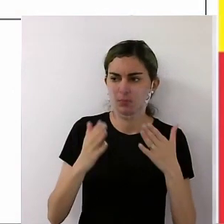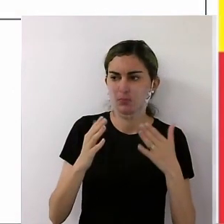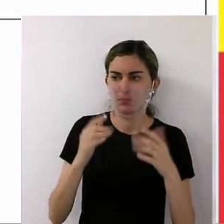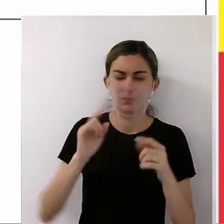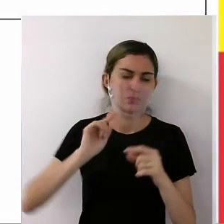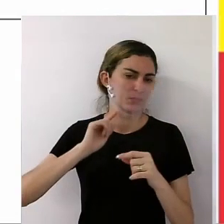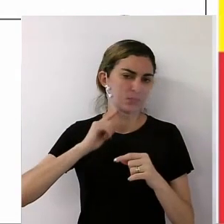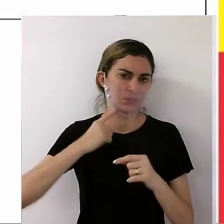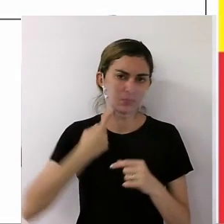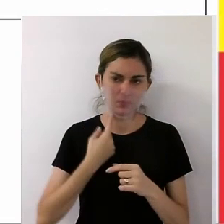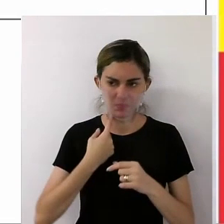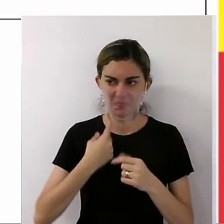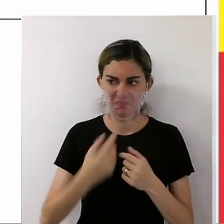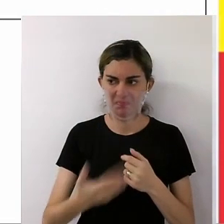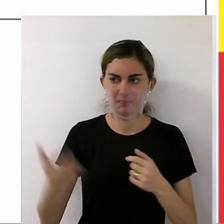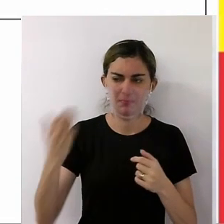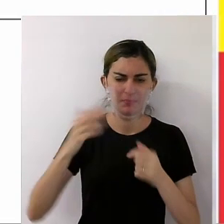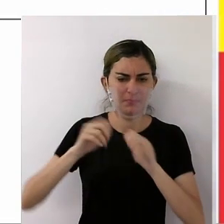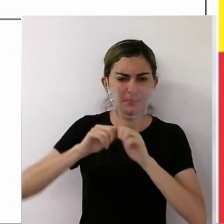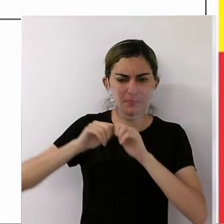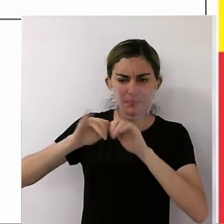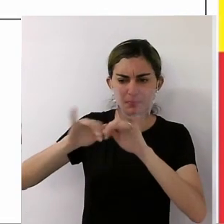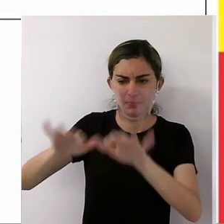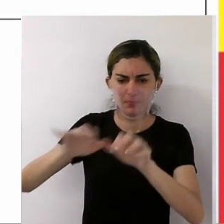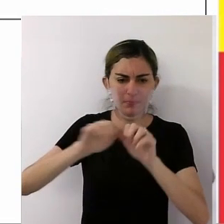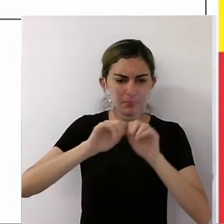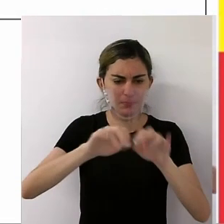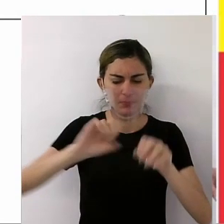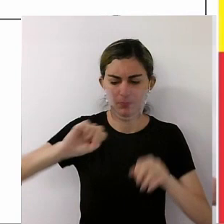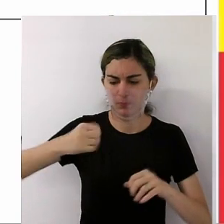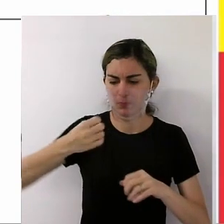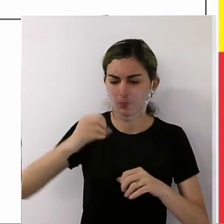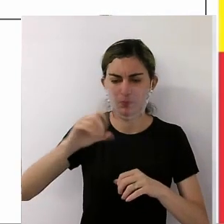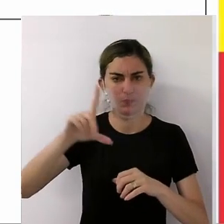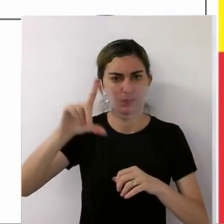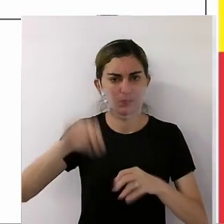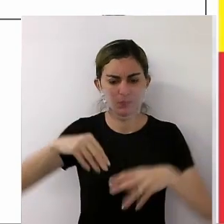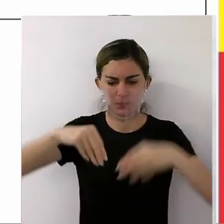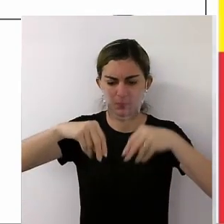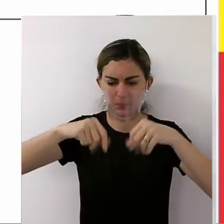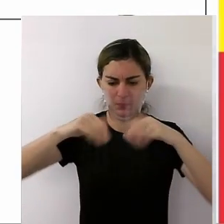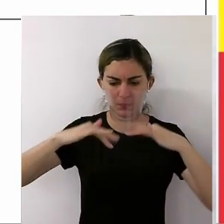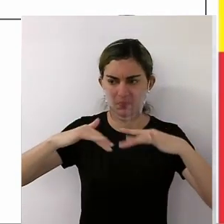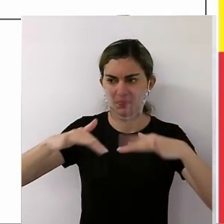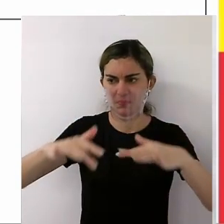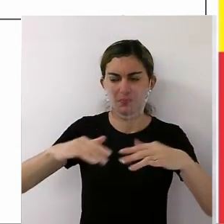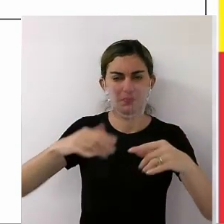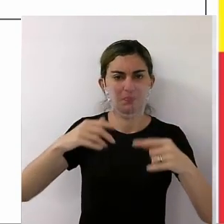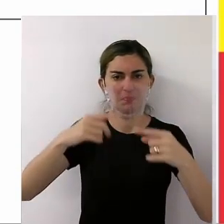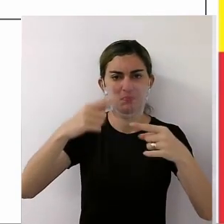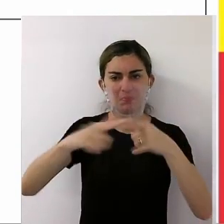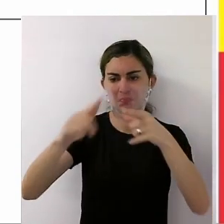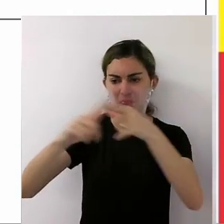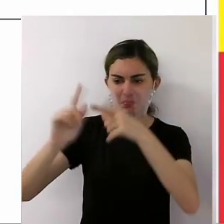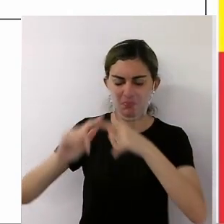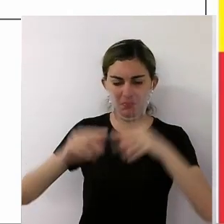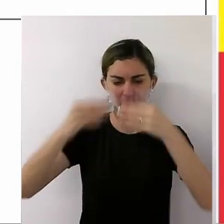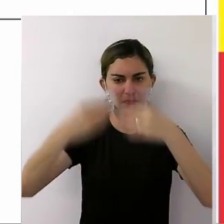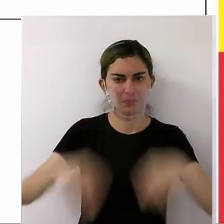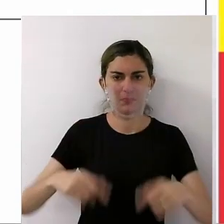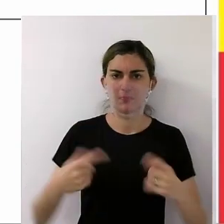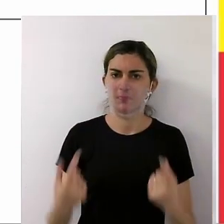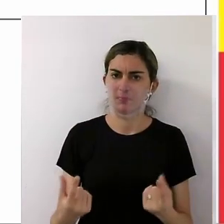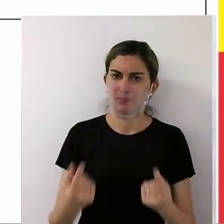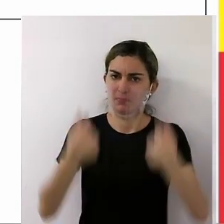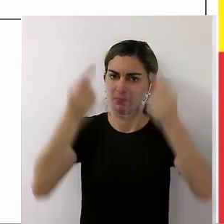ou poluição generalizada dos solos, ou seja, afetando aí as atividades